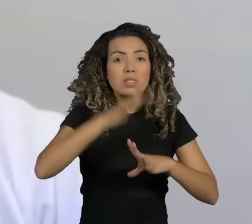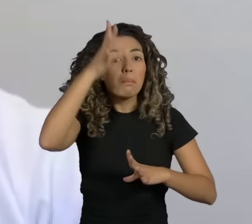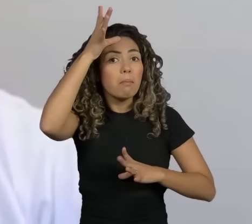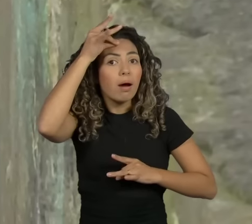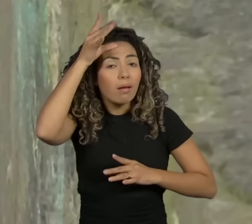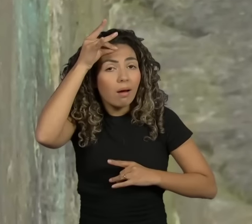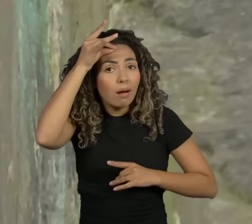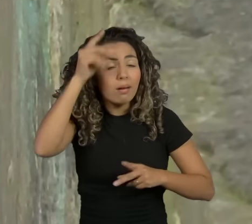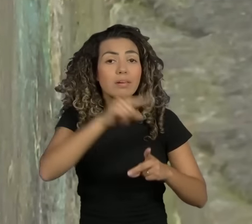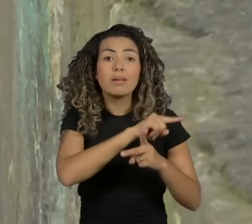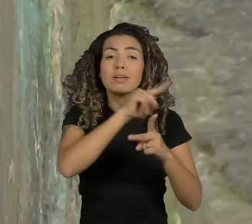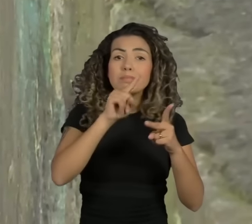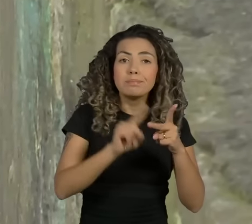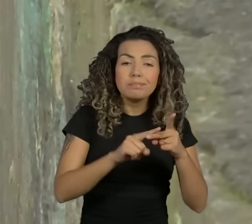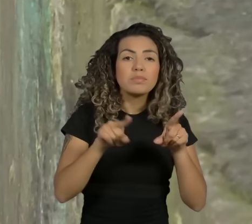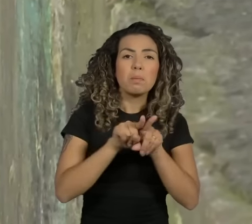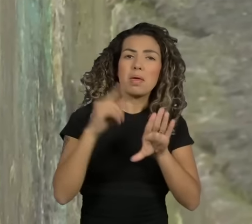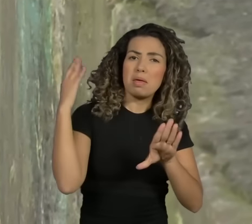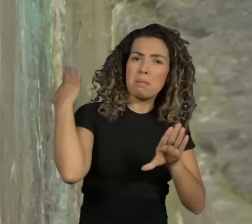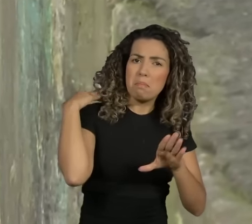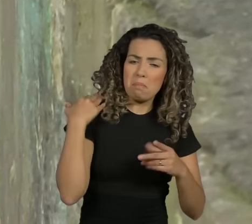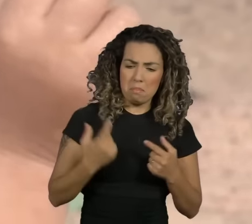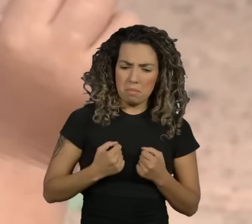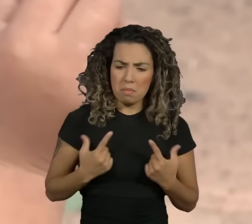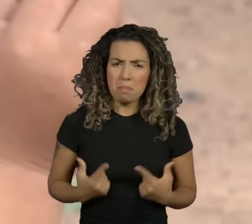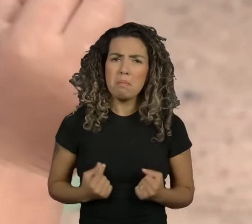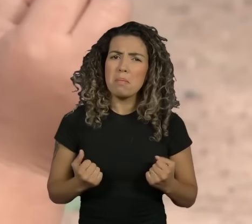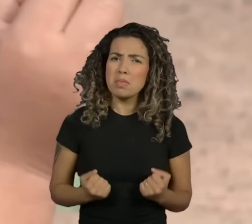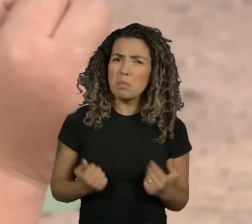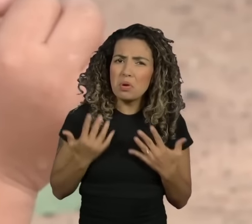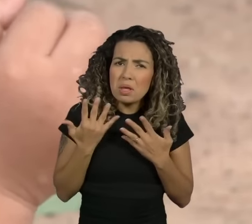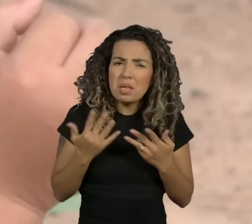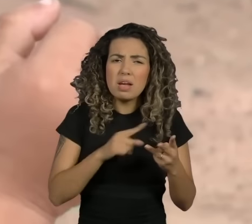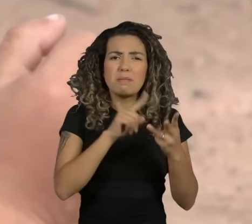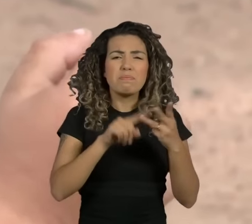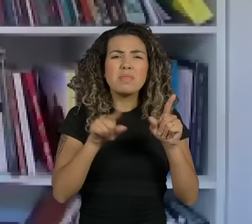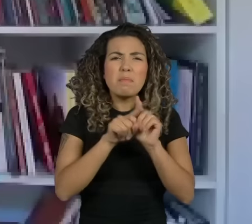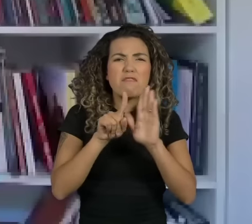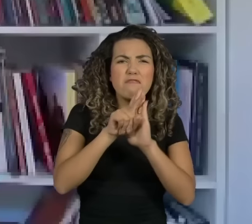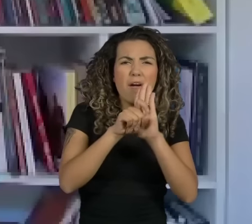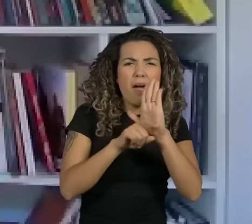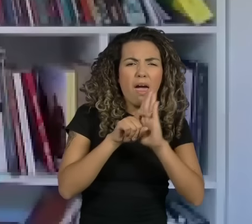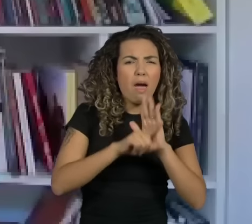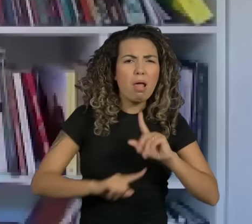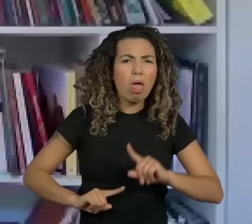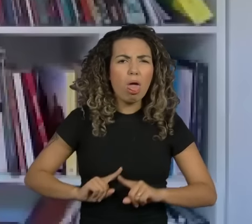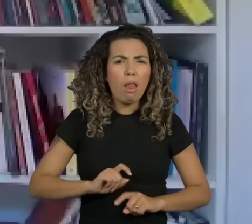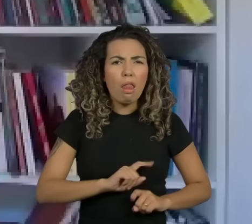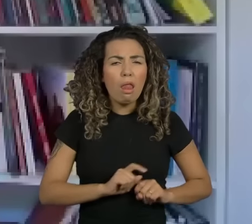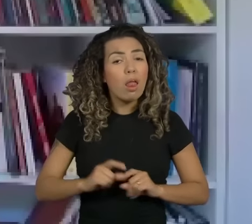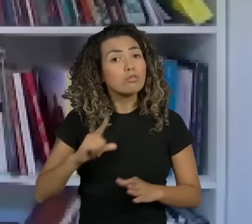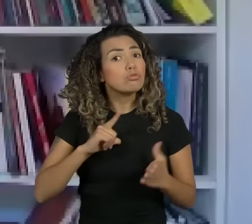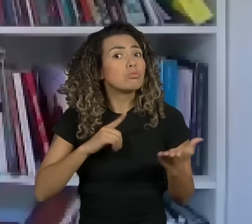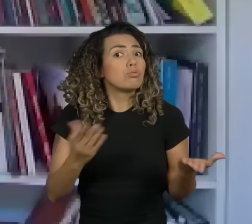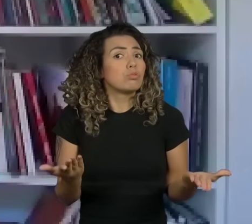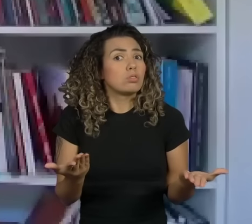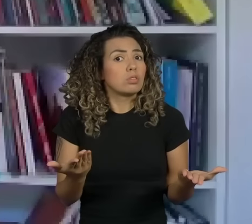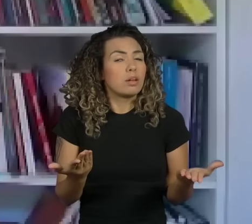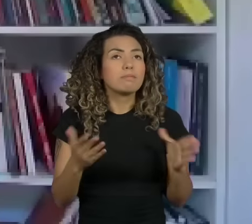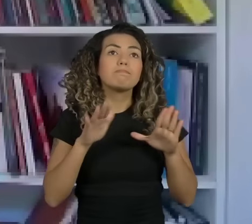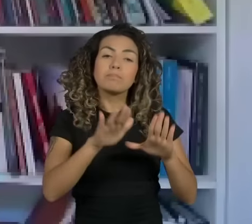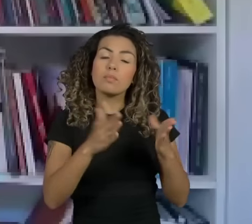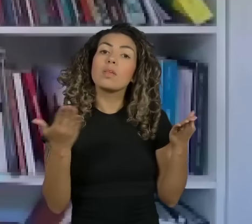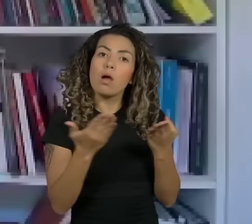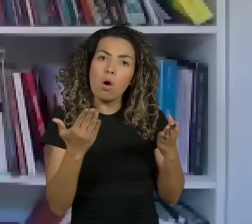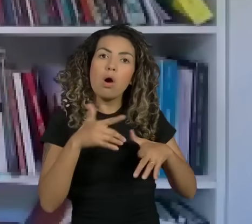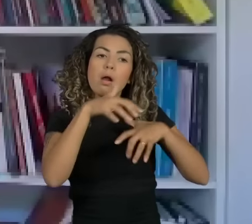pneumonia, verme. Então, isso que a gente está enfrentando hoje. A presença dos garimpeiros diminuiu consideravelmente, o